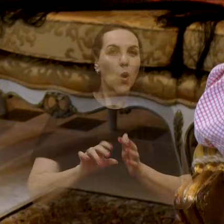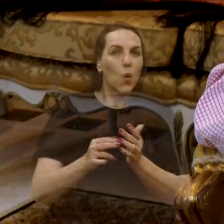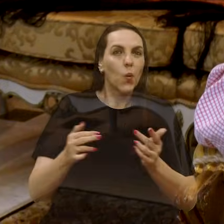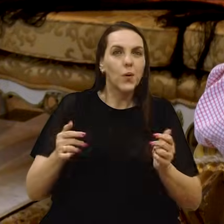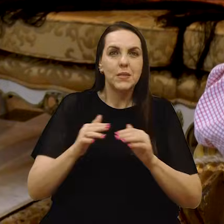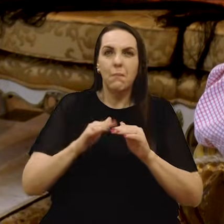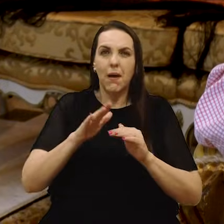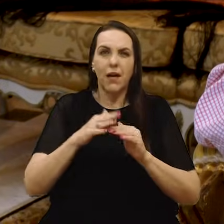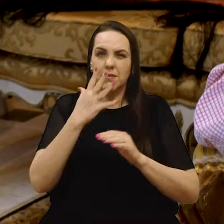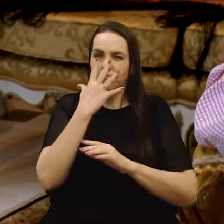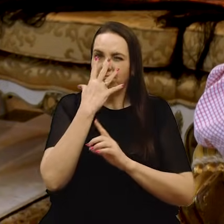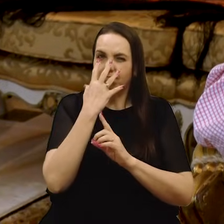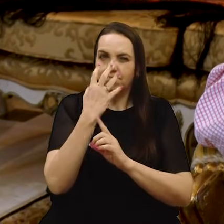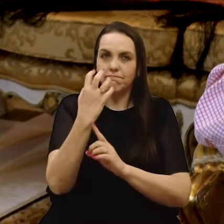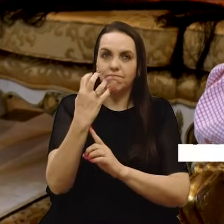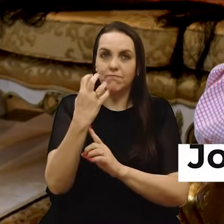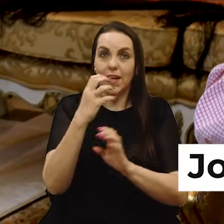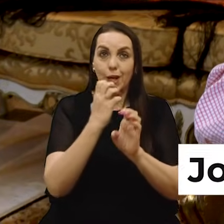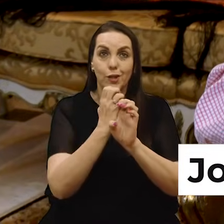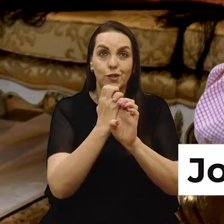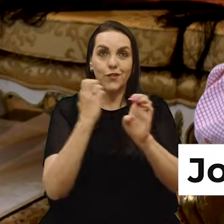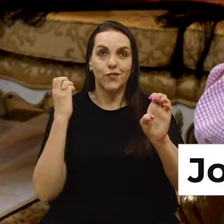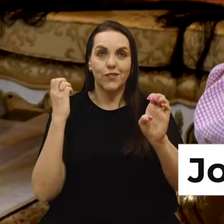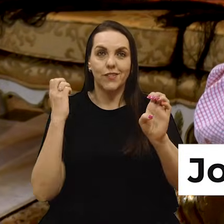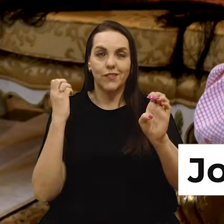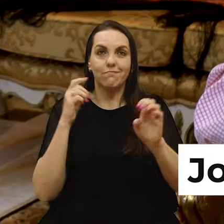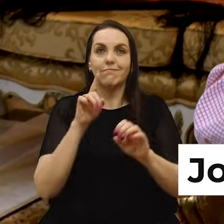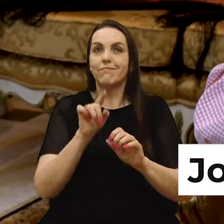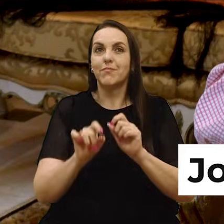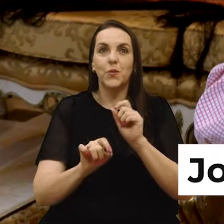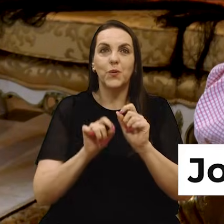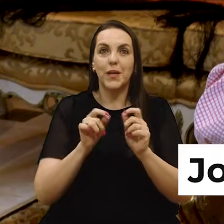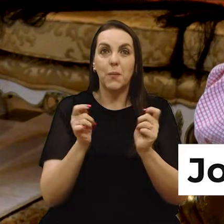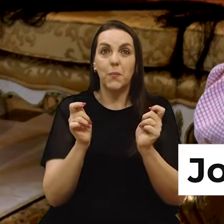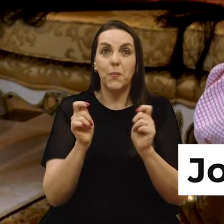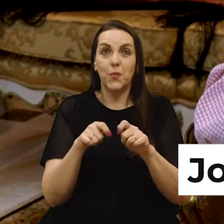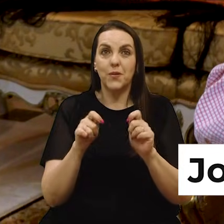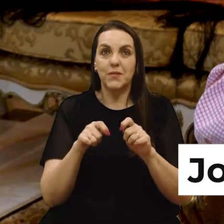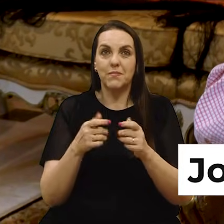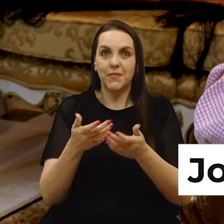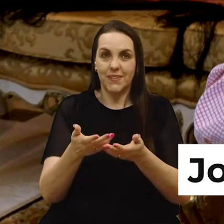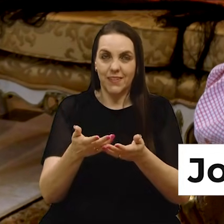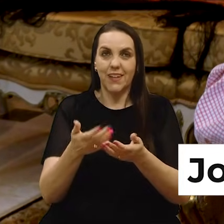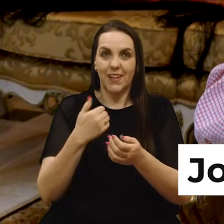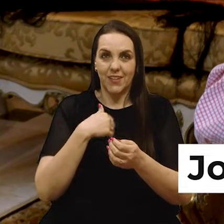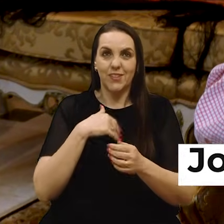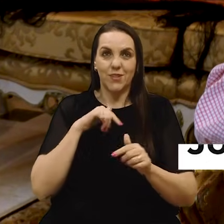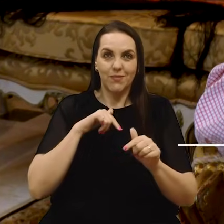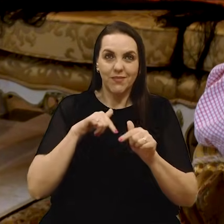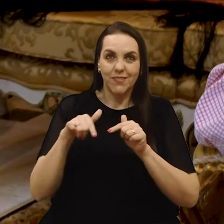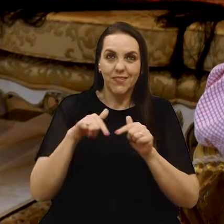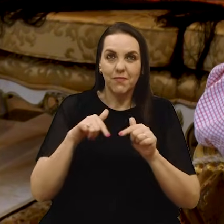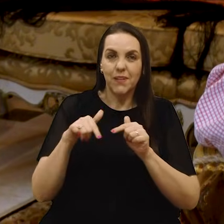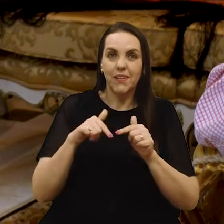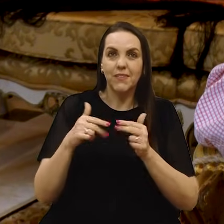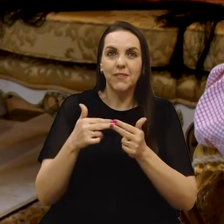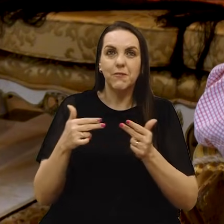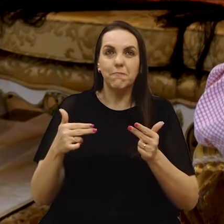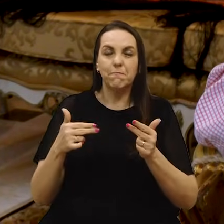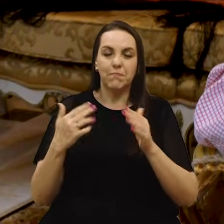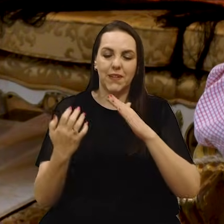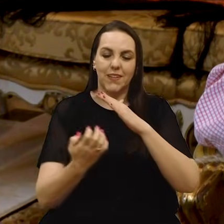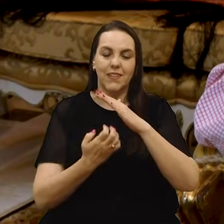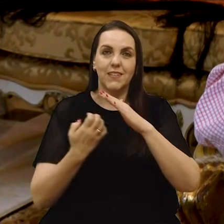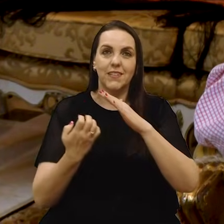Uma das coisas que mais me atraiu na engenharia era a possibilidade de eu